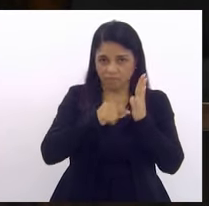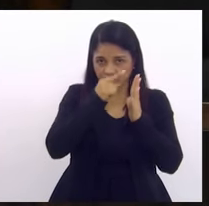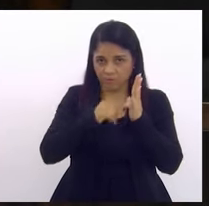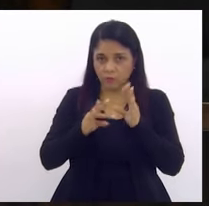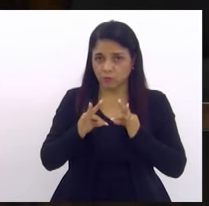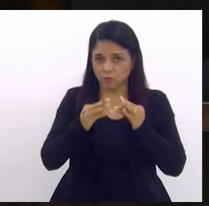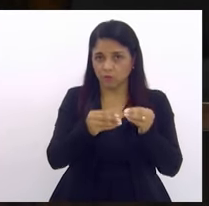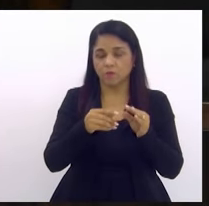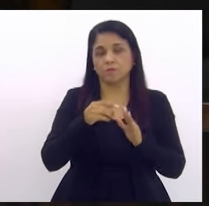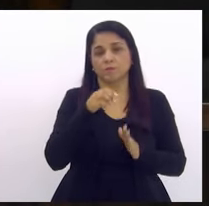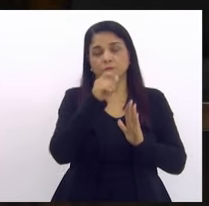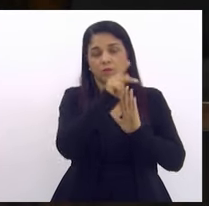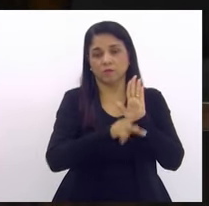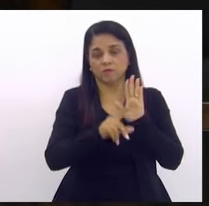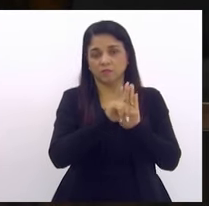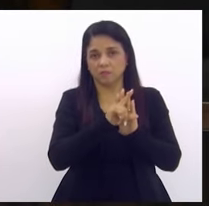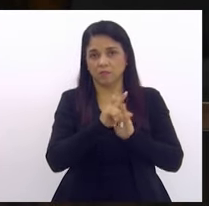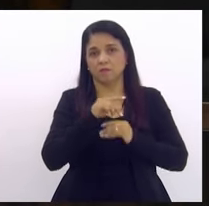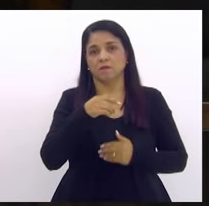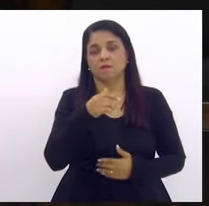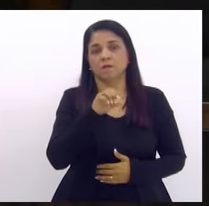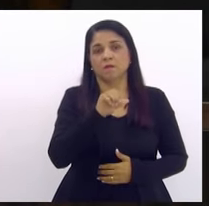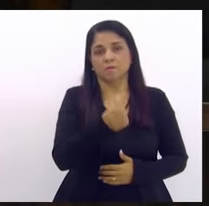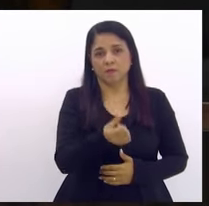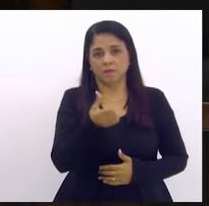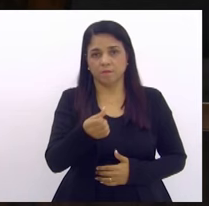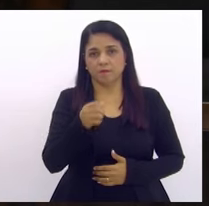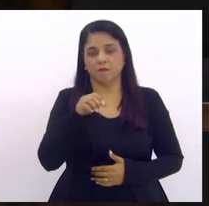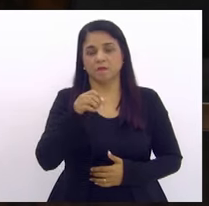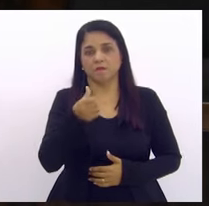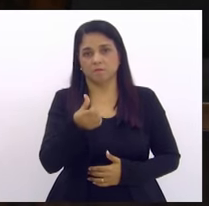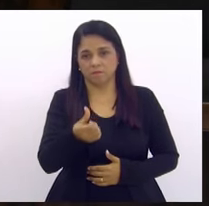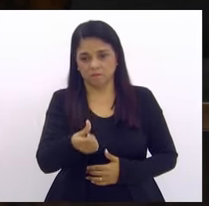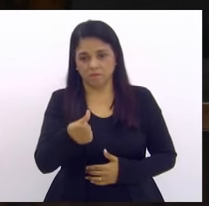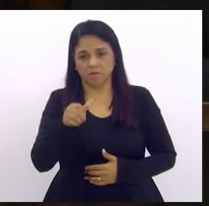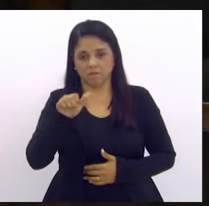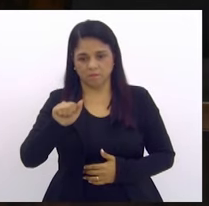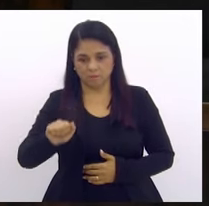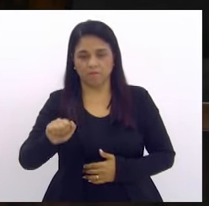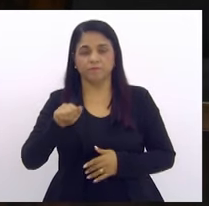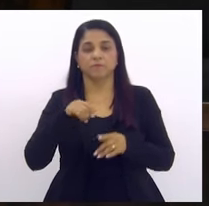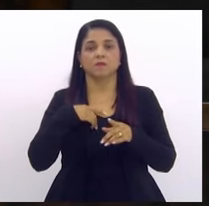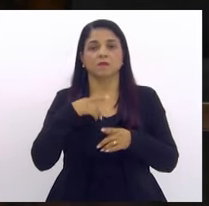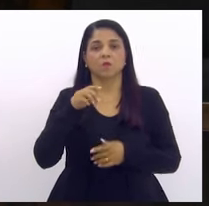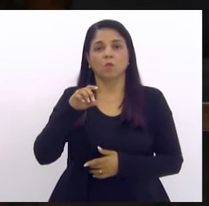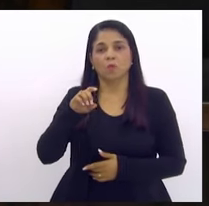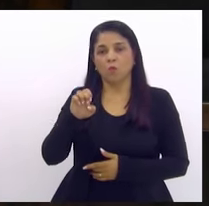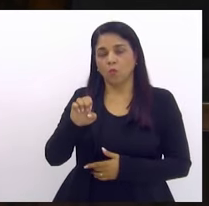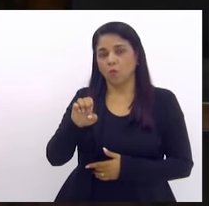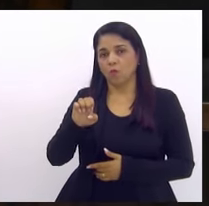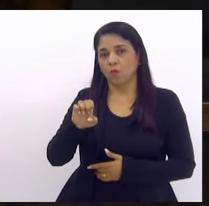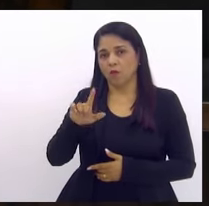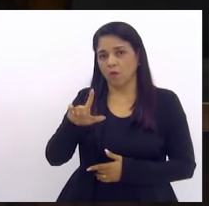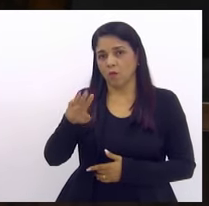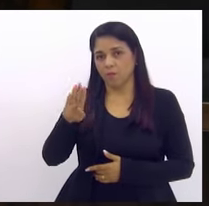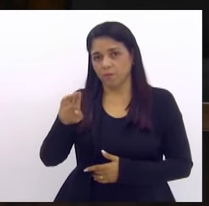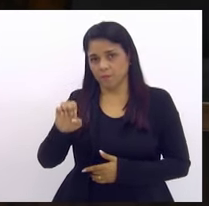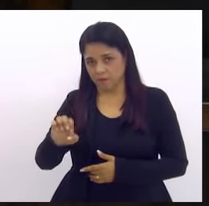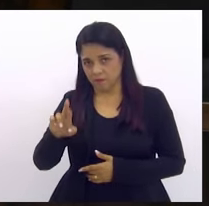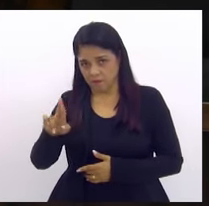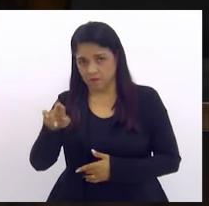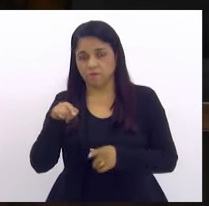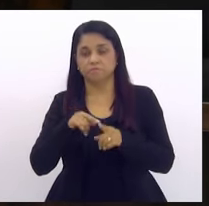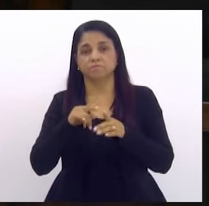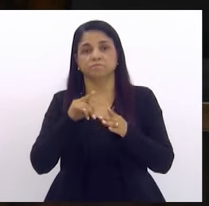lei 660-A de 2019, de autoria do deputado Welbert Rezende, que estabelece normas para a isenção